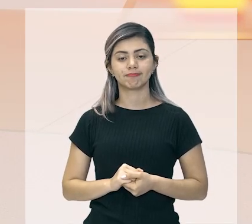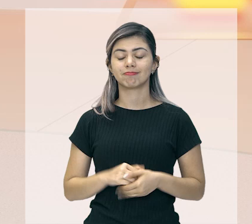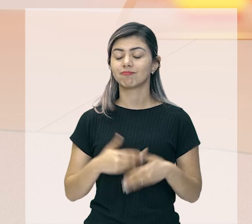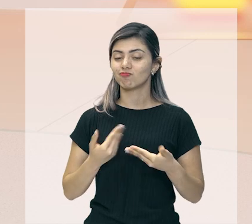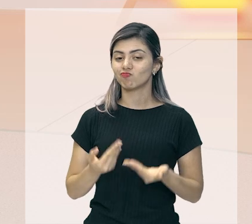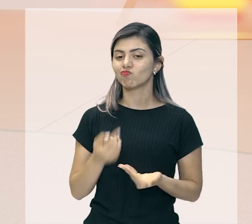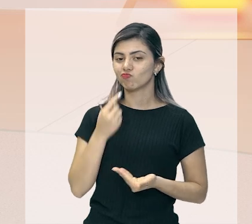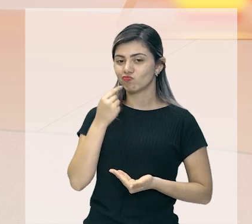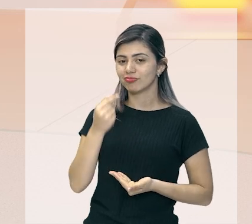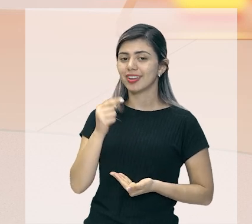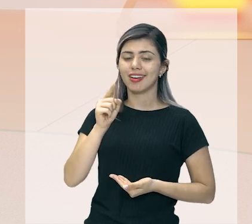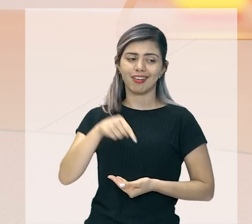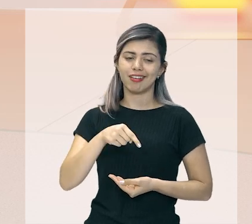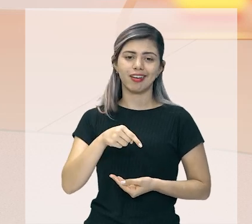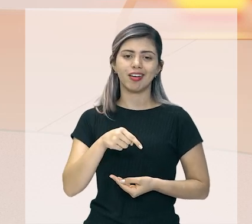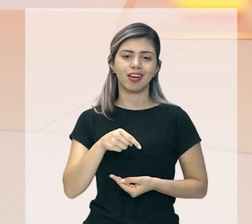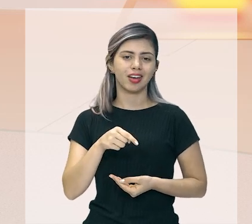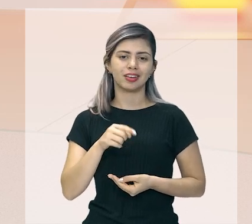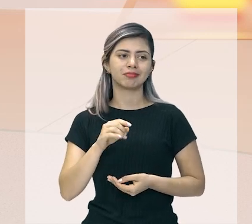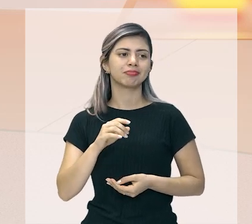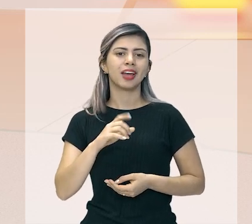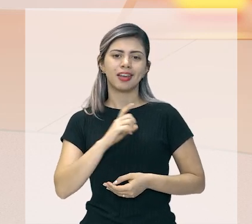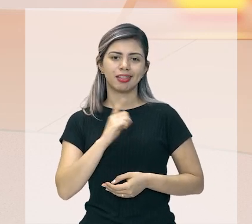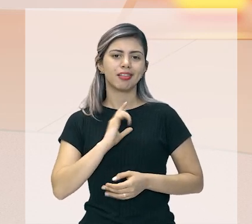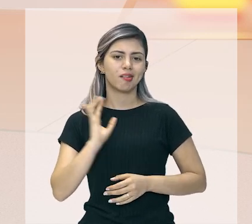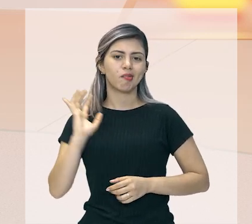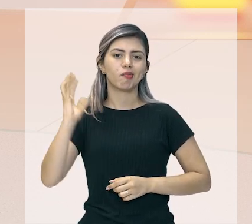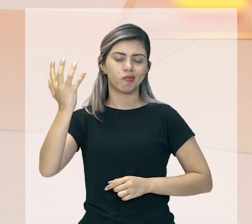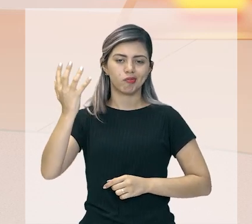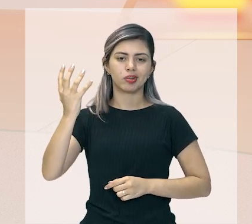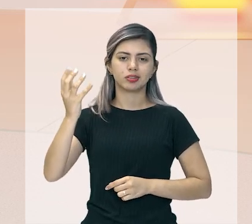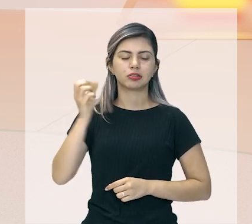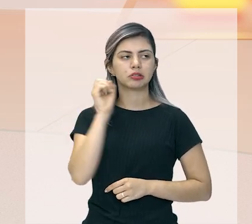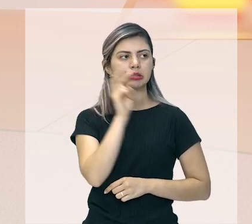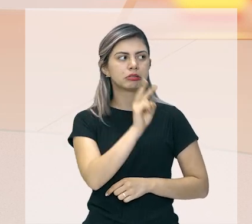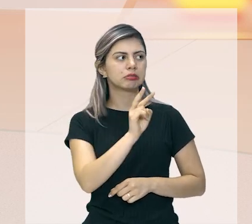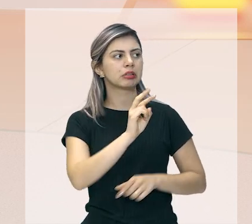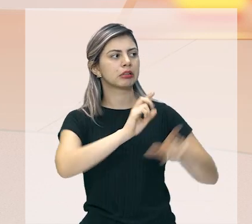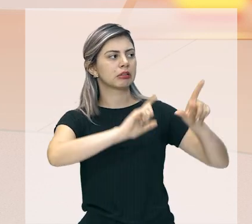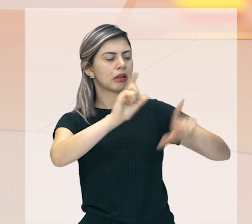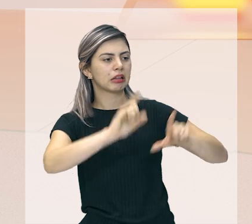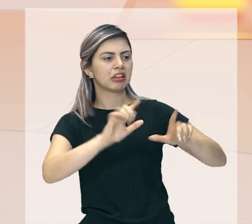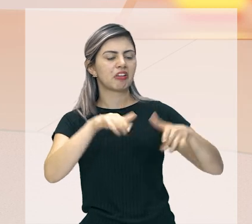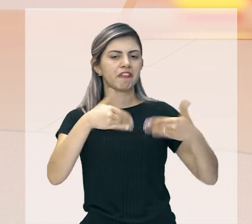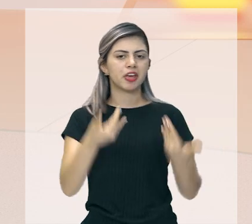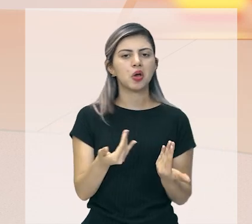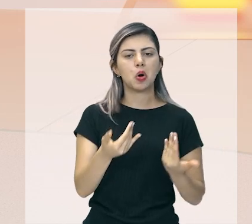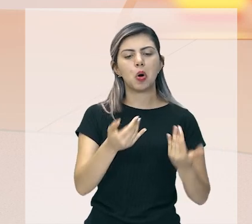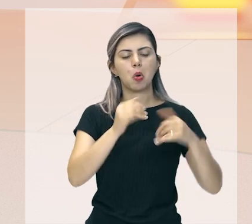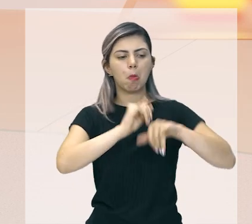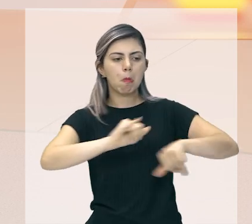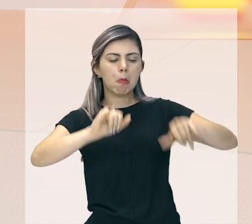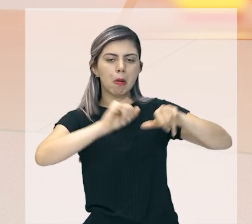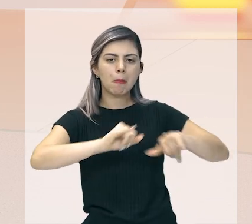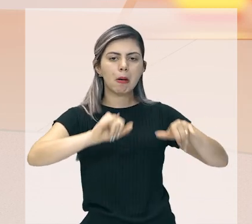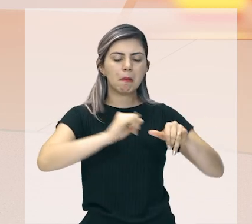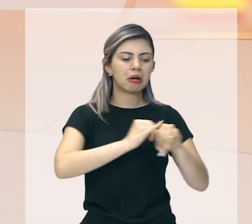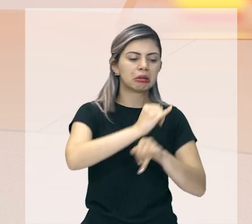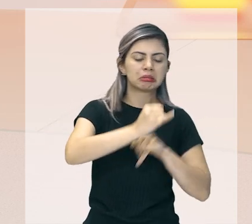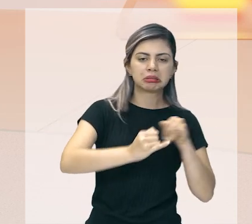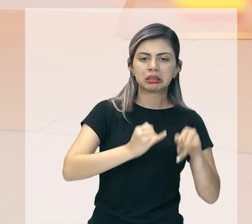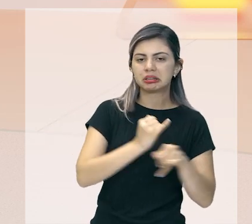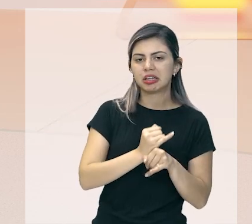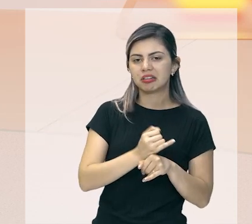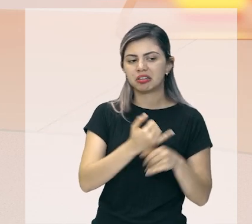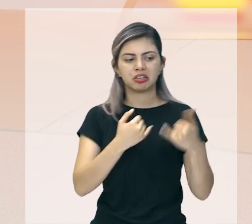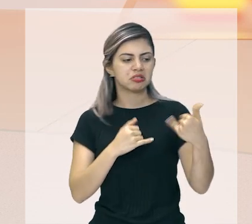Gente, e é basicamente assim que tem funcionado. Nós vemos ali pela TV, ou numa propaganda de jornal, ou na internet, né, pelo celular,